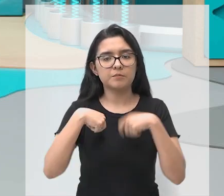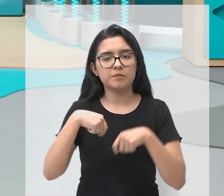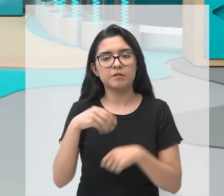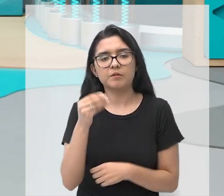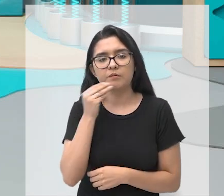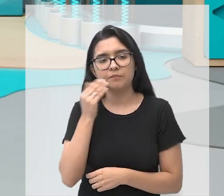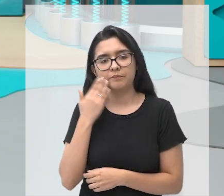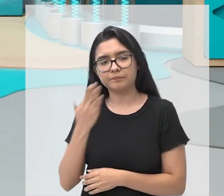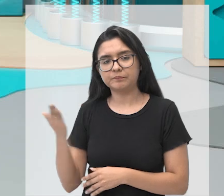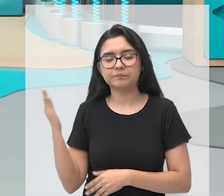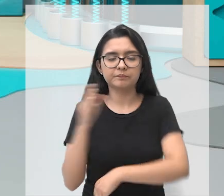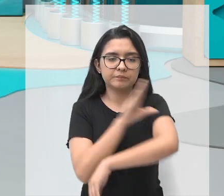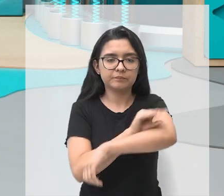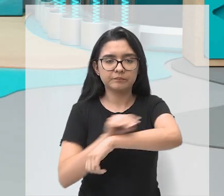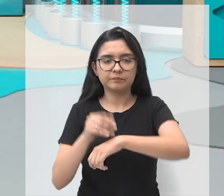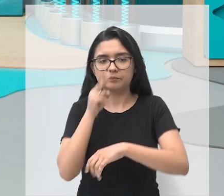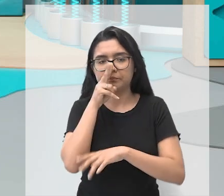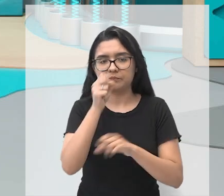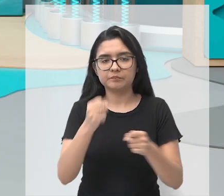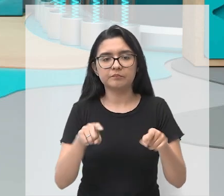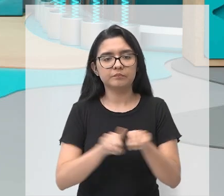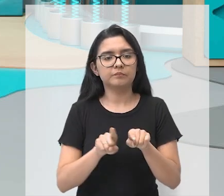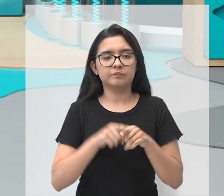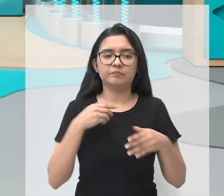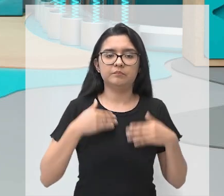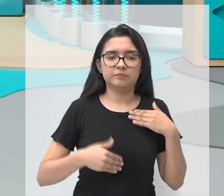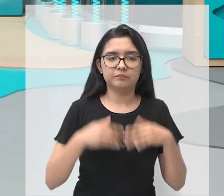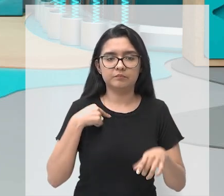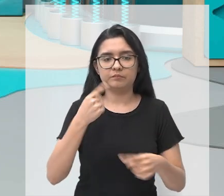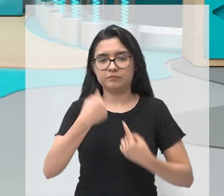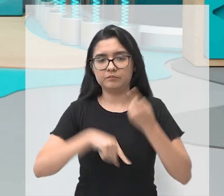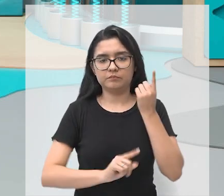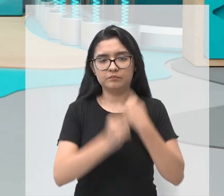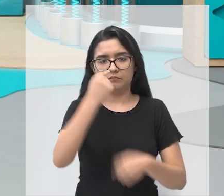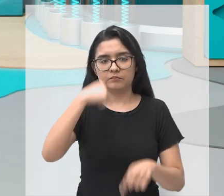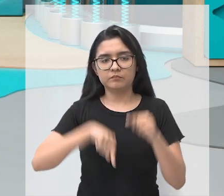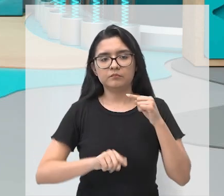aí, resistência muscular, melhora do condicionamento dos sistemas